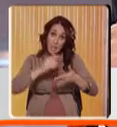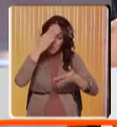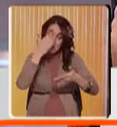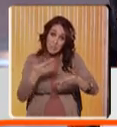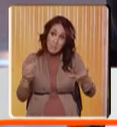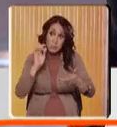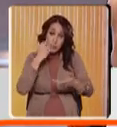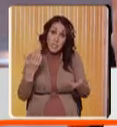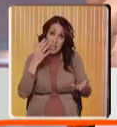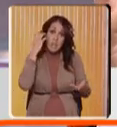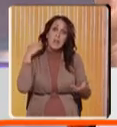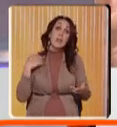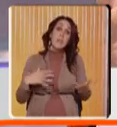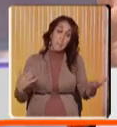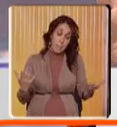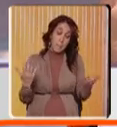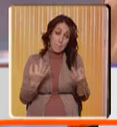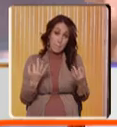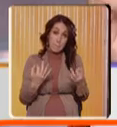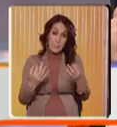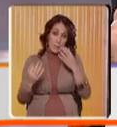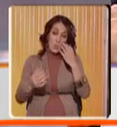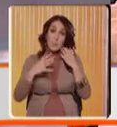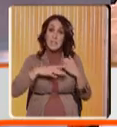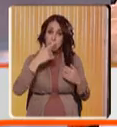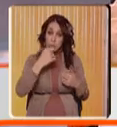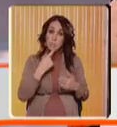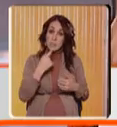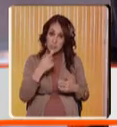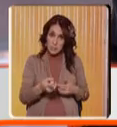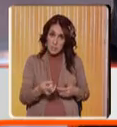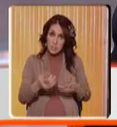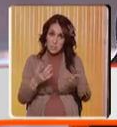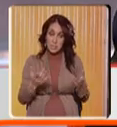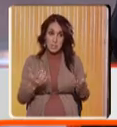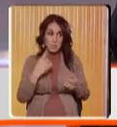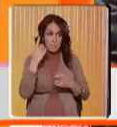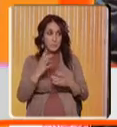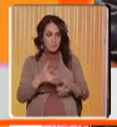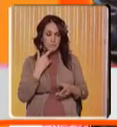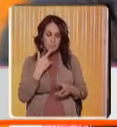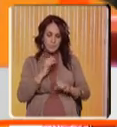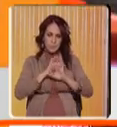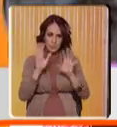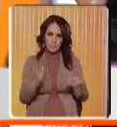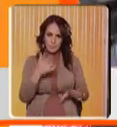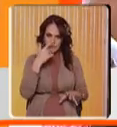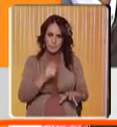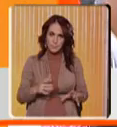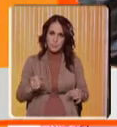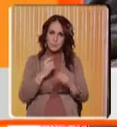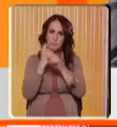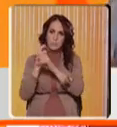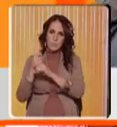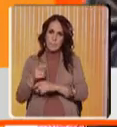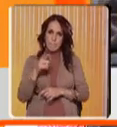saber isto. Portanto, hemisfério direito e hemisfério esquerdo. Eu gostava que as pessoas percebessem isso e pensei que as pessoas sabiam. Mas já perceberam. Eu pensei que as pessoas sabiam. As pessoas também sabem outras coisas